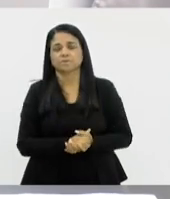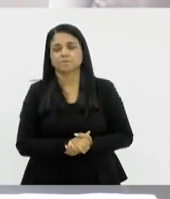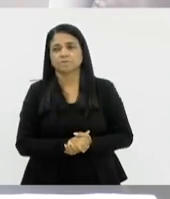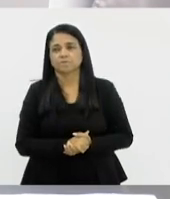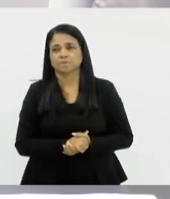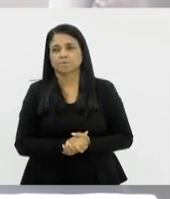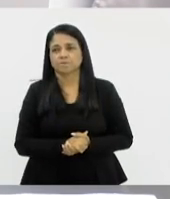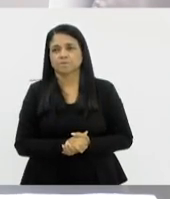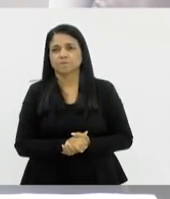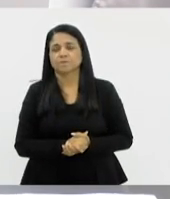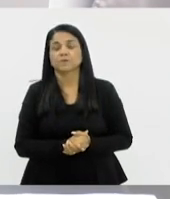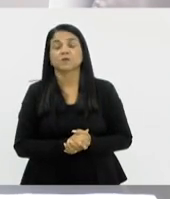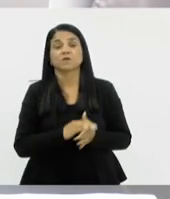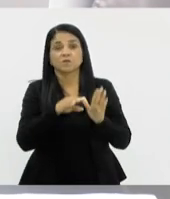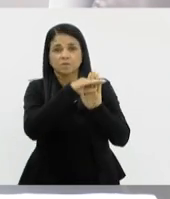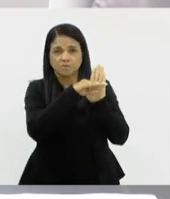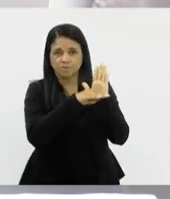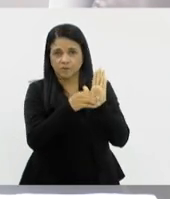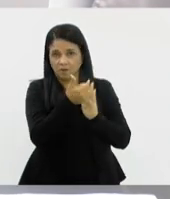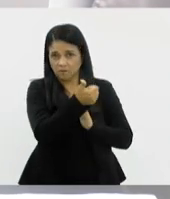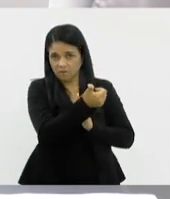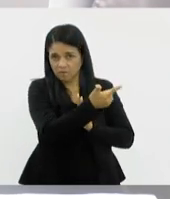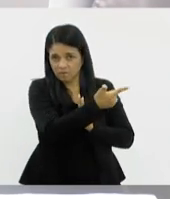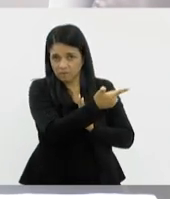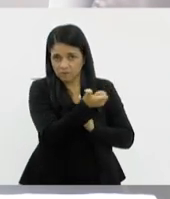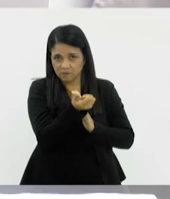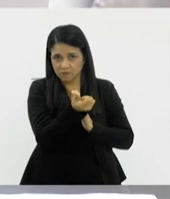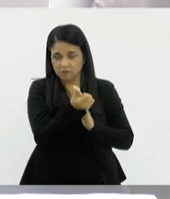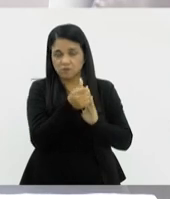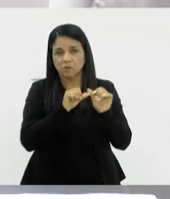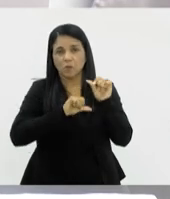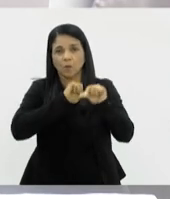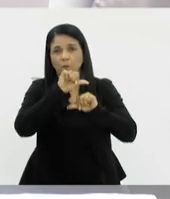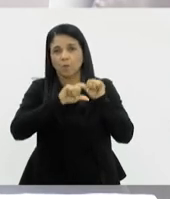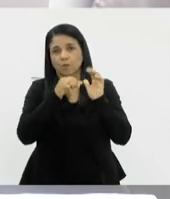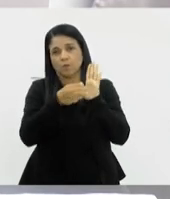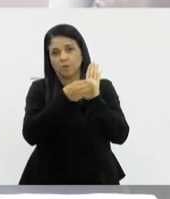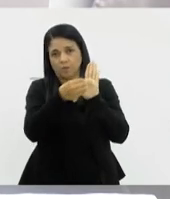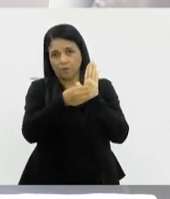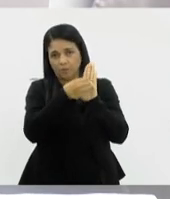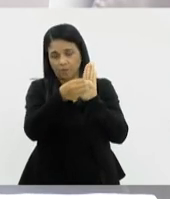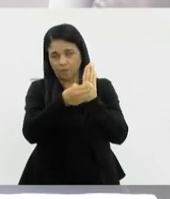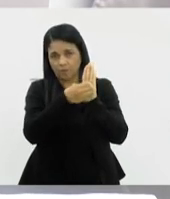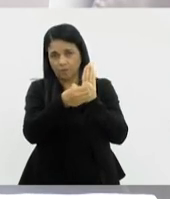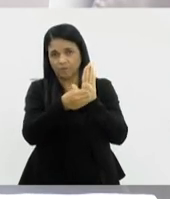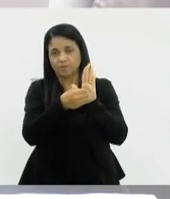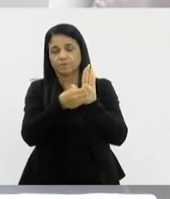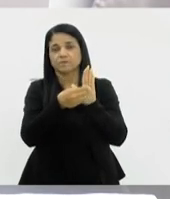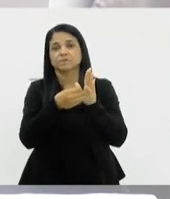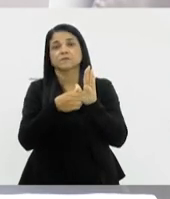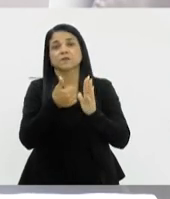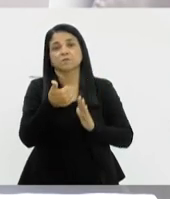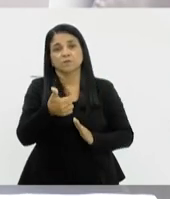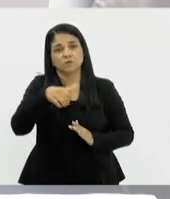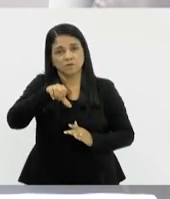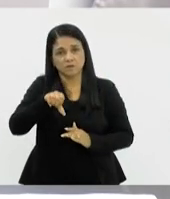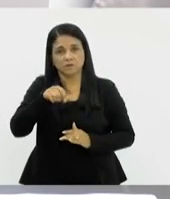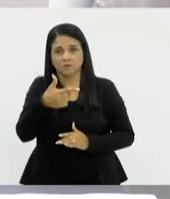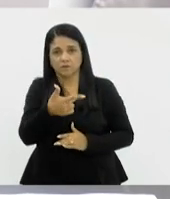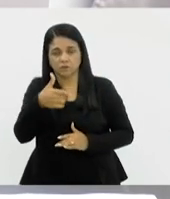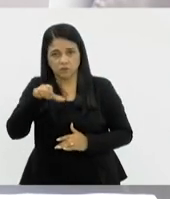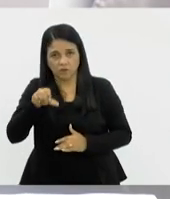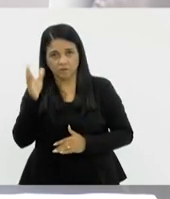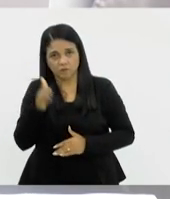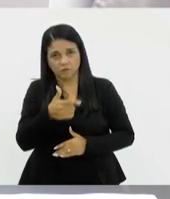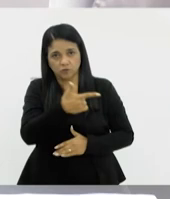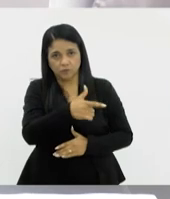Então, o 26 da pauta foi alterado o parecer. Passo a cantar, então, o 26. PL